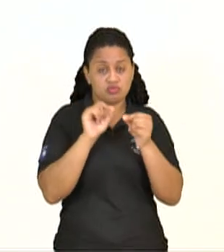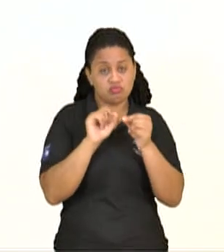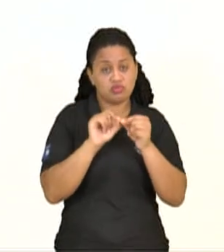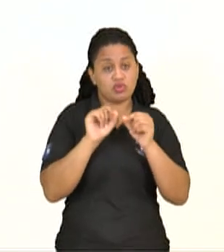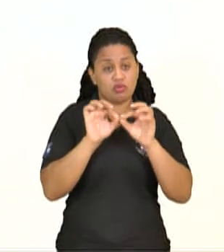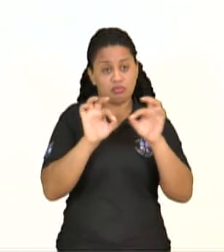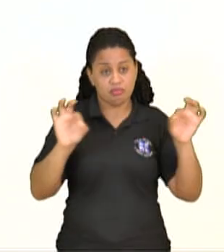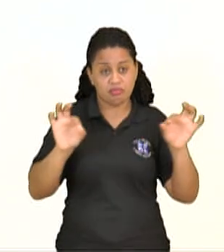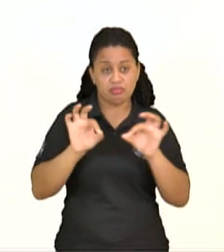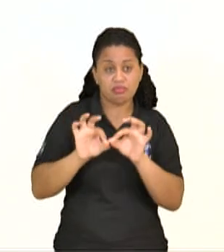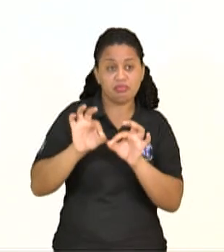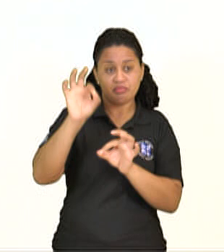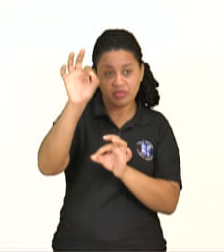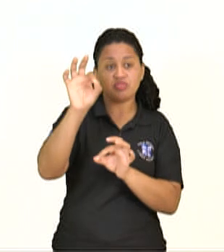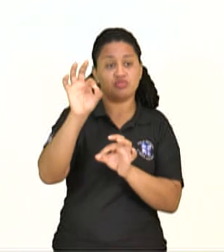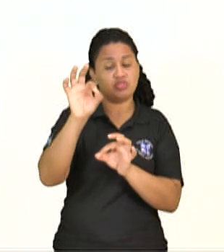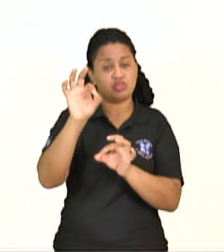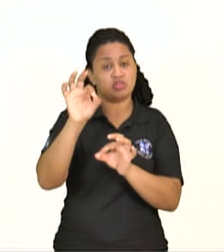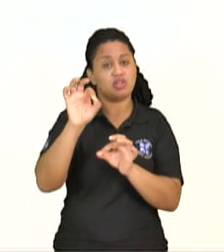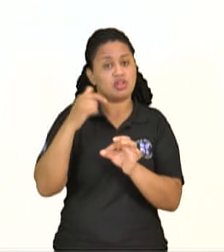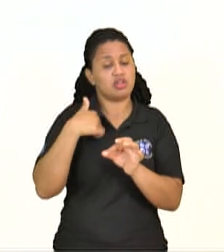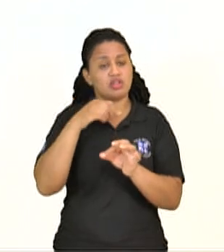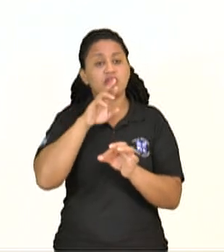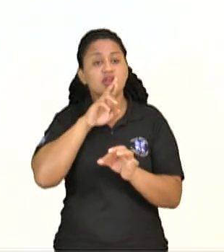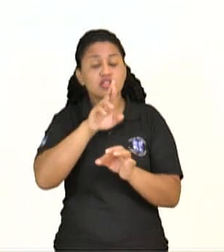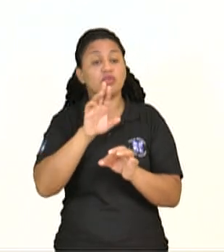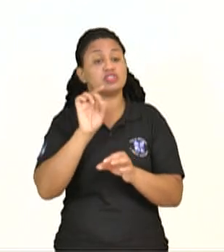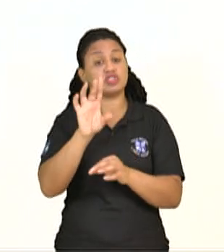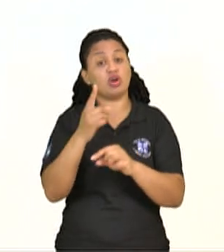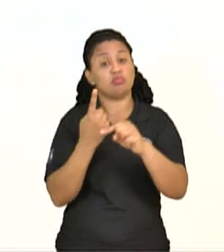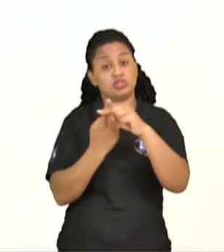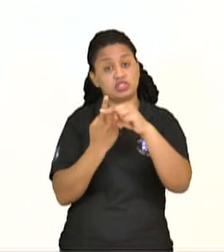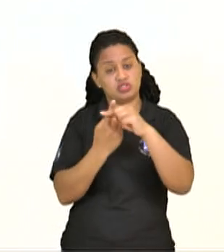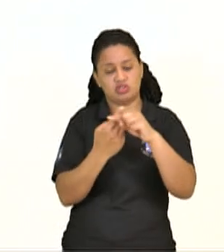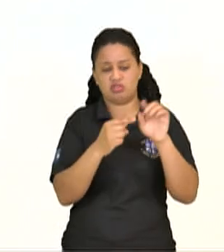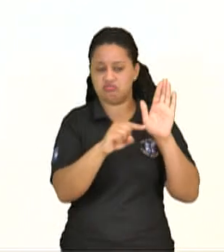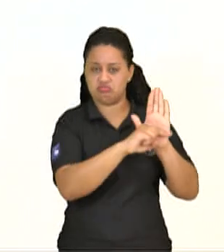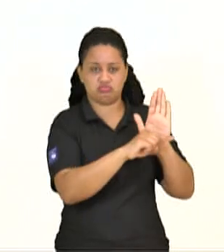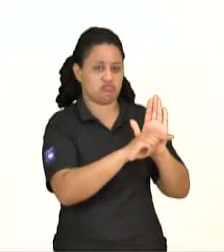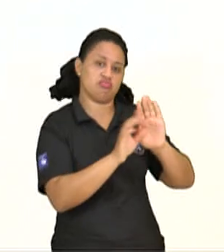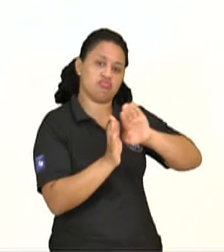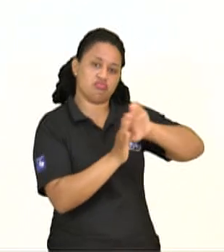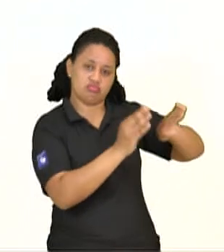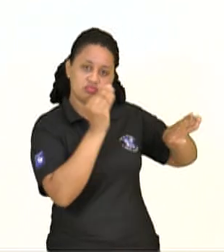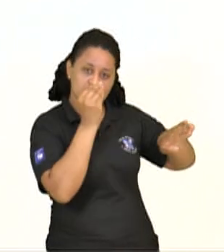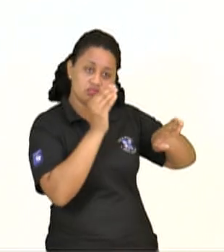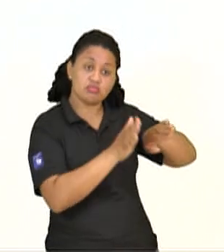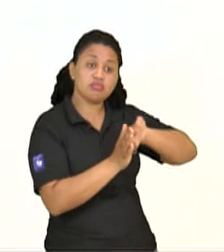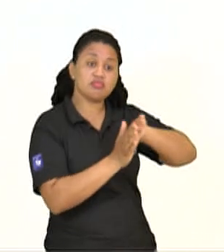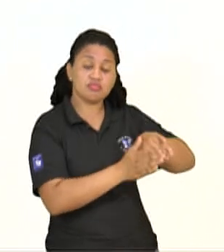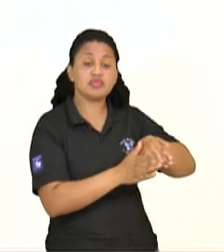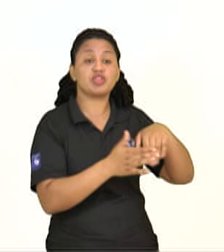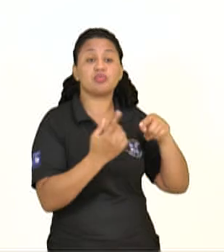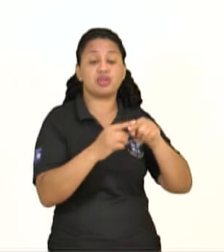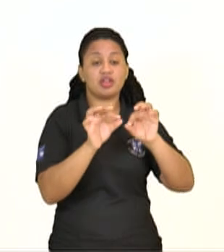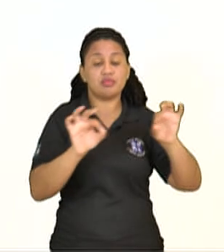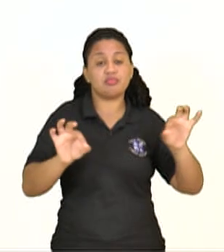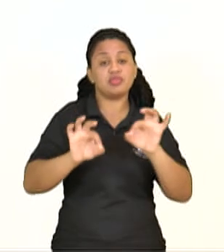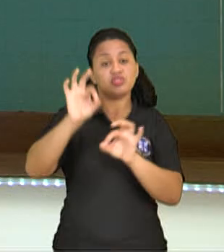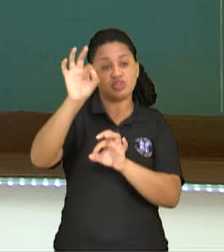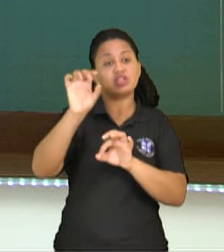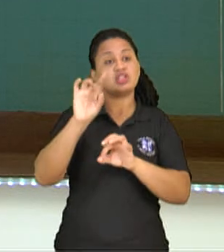uma medida, né, que consideramos a resposta ali positiva, a gente vai considerar, logicamente, né, a